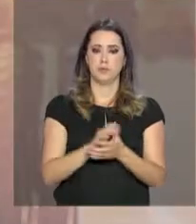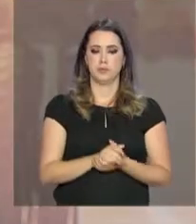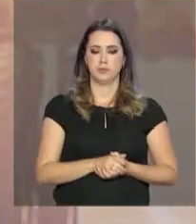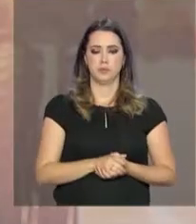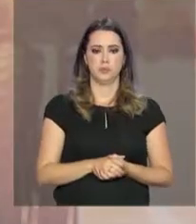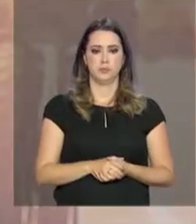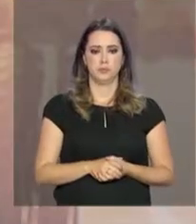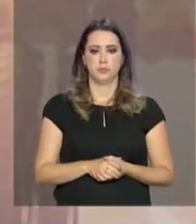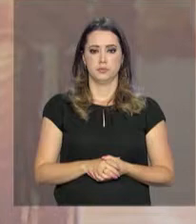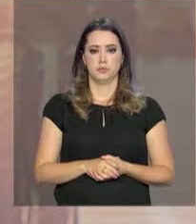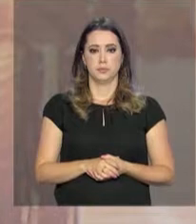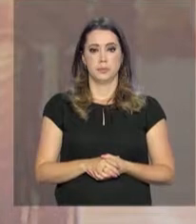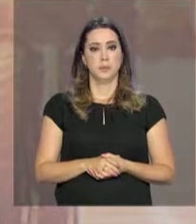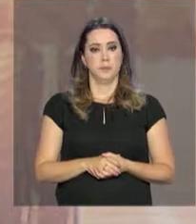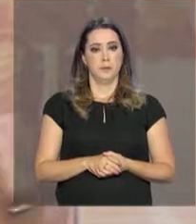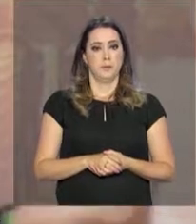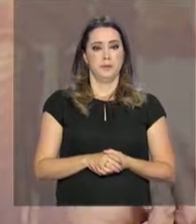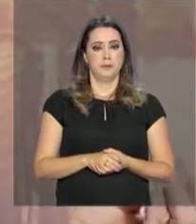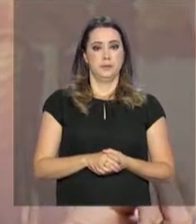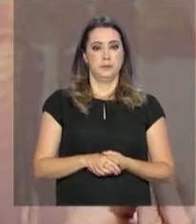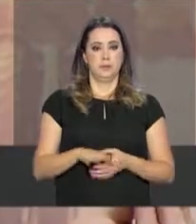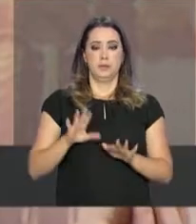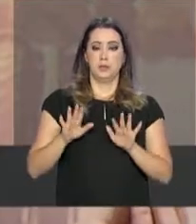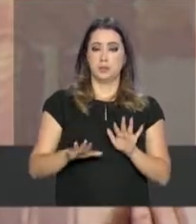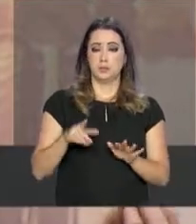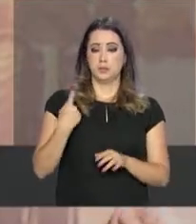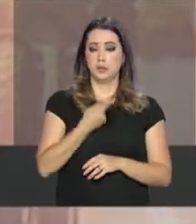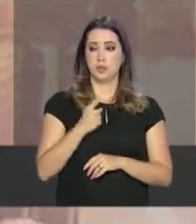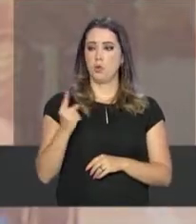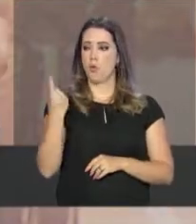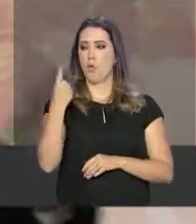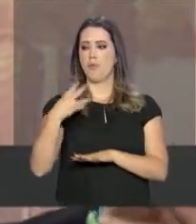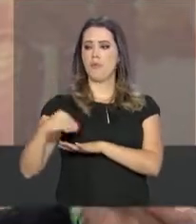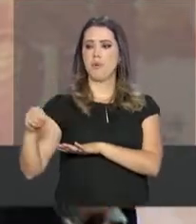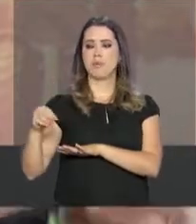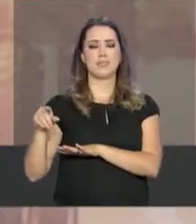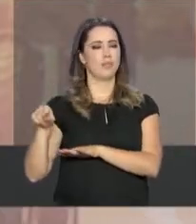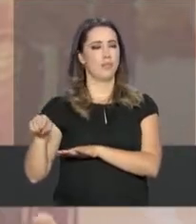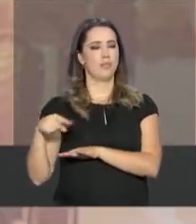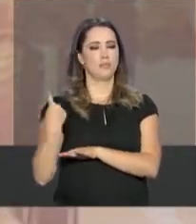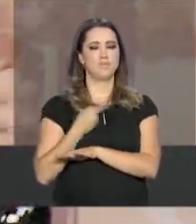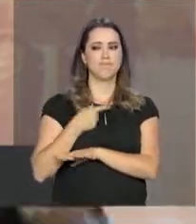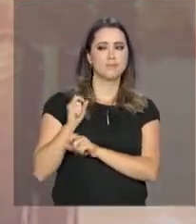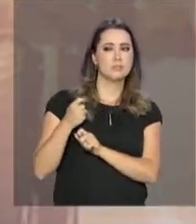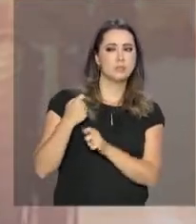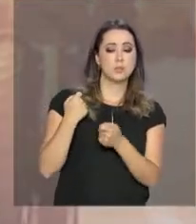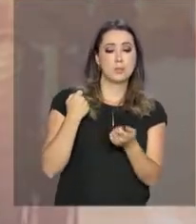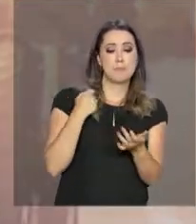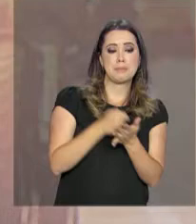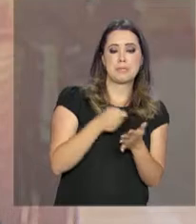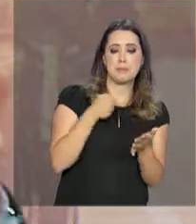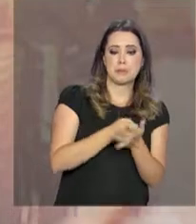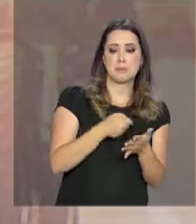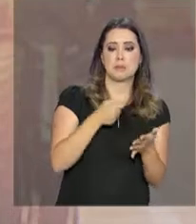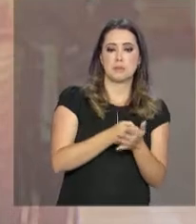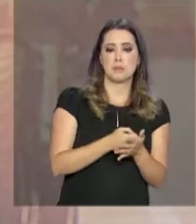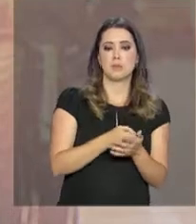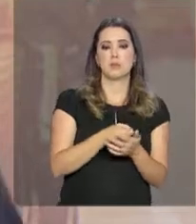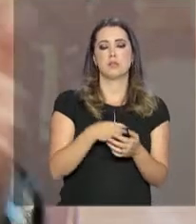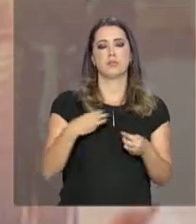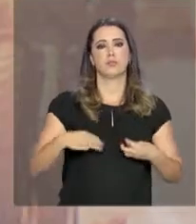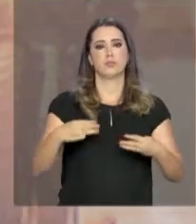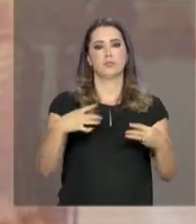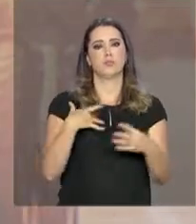tudo e wade tem às vezes é uma informação isolada mas aquilo que nós gastamos uns o ministério da